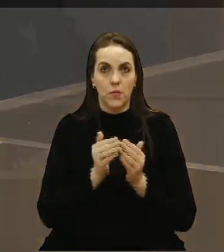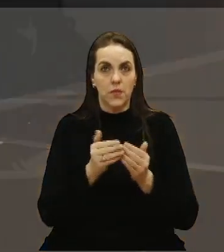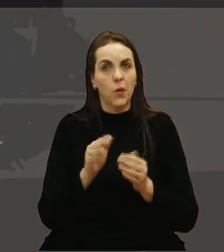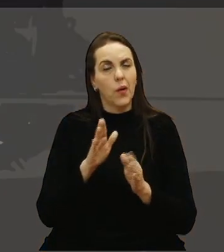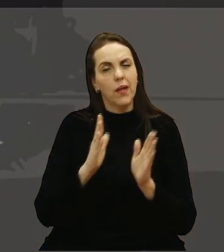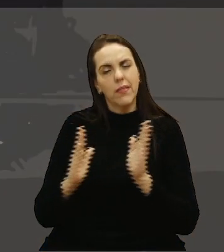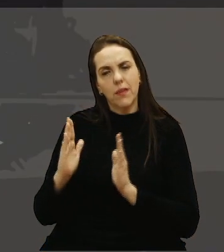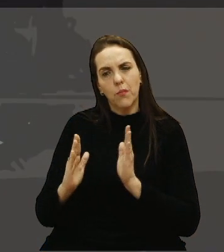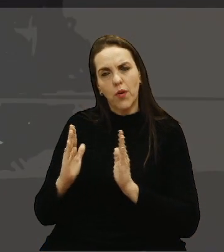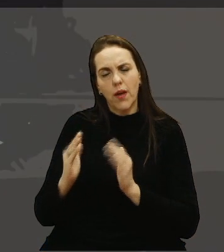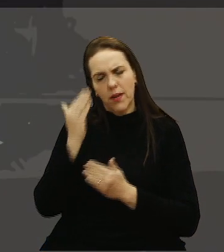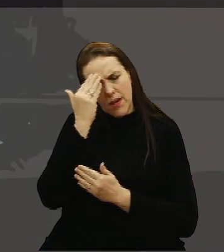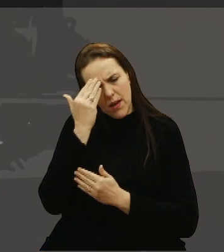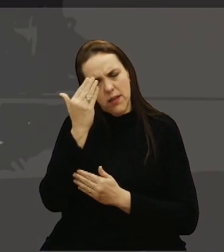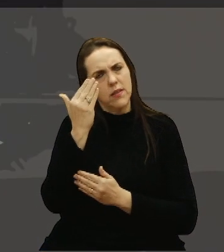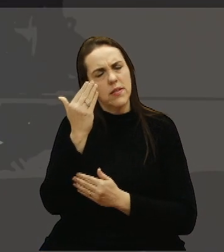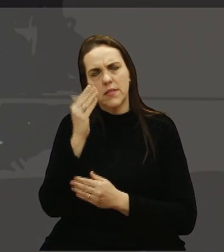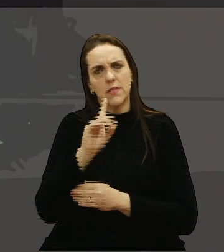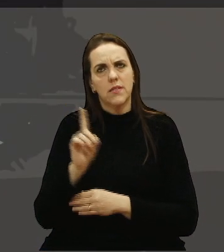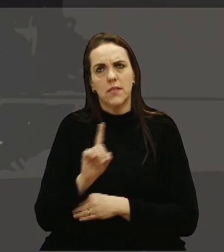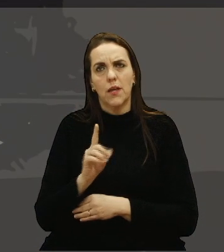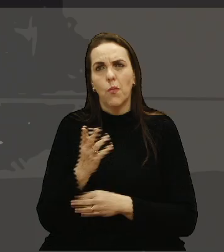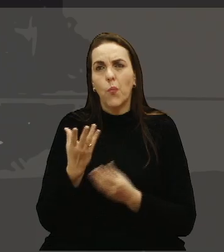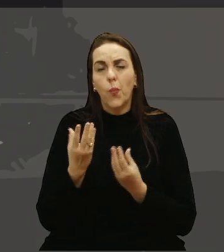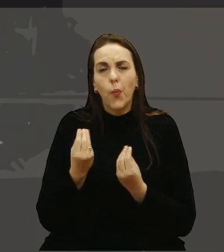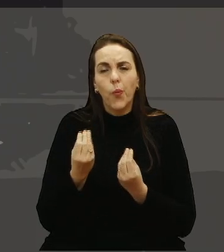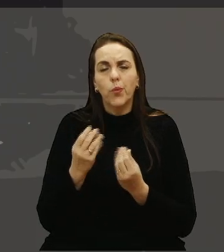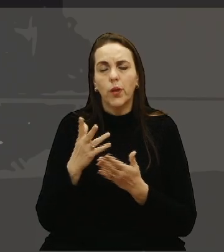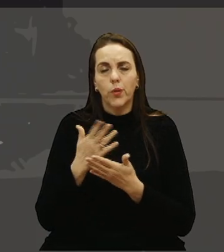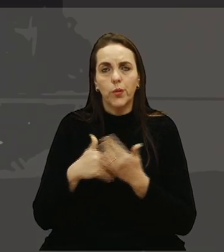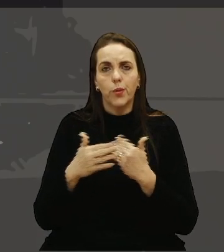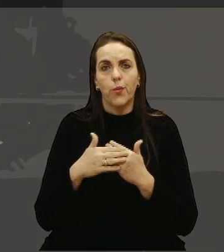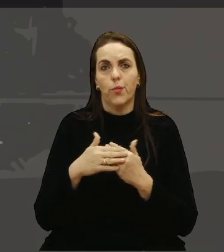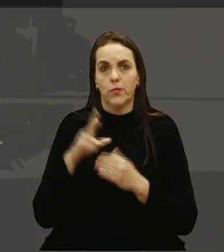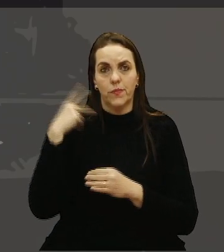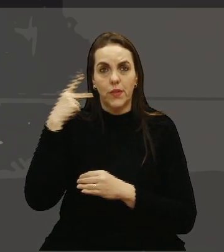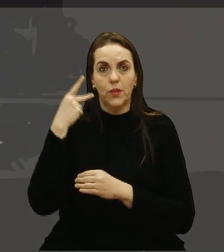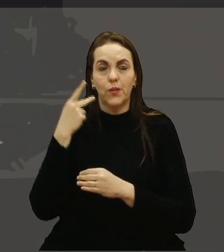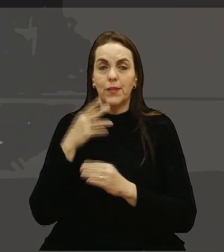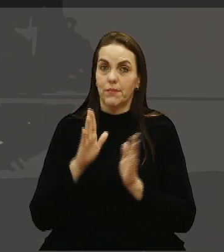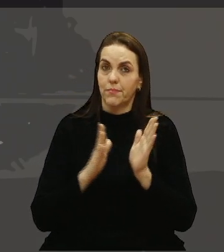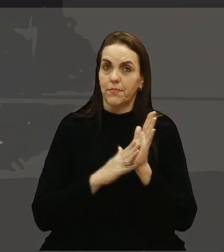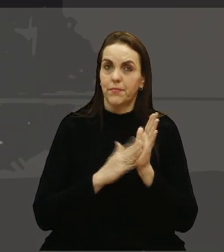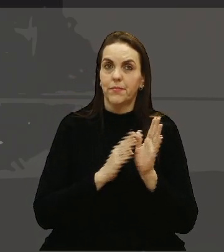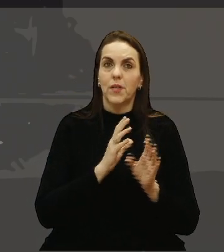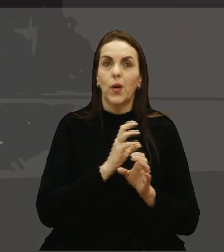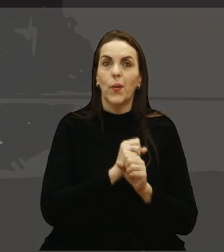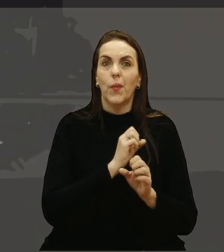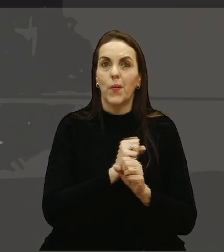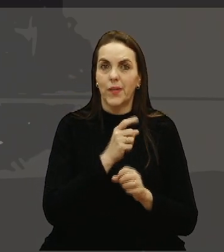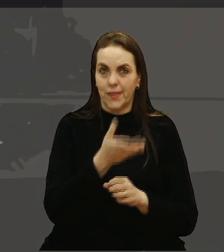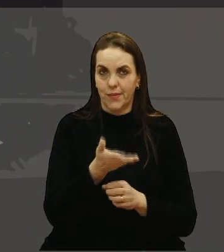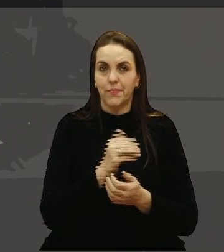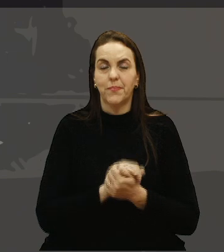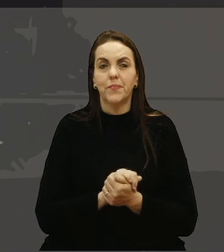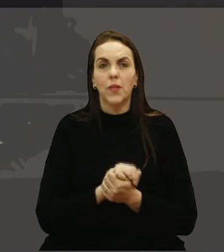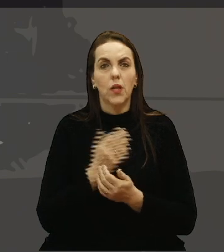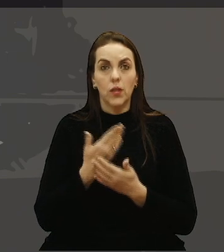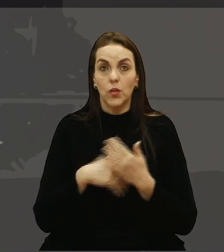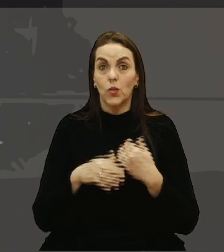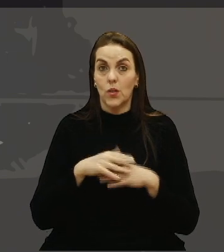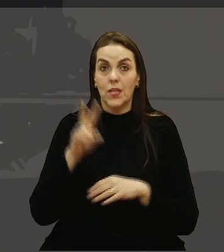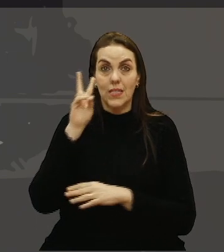agradecer enormemente a todos os vereadores, e aqui fazendo um pouquinho de prestação de contas, porque as pessoas não sabem, mas nós todas as segundas-feiras, das